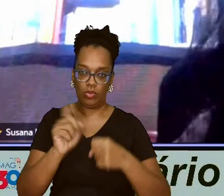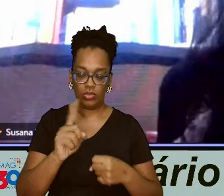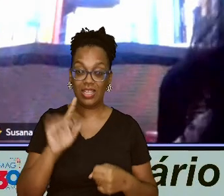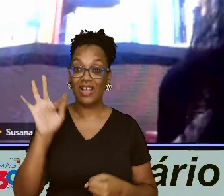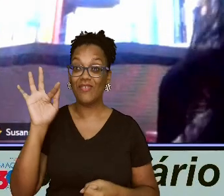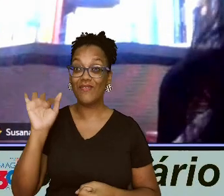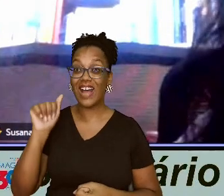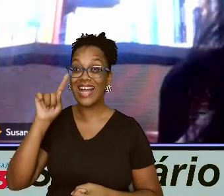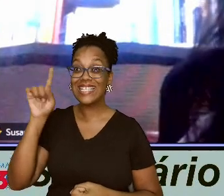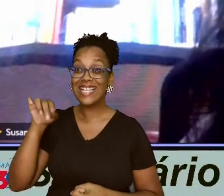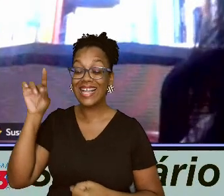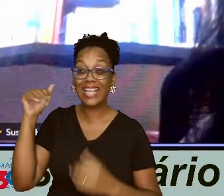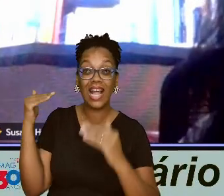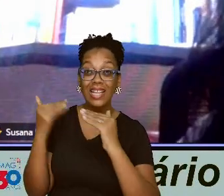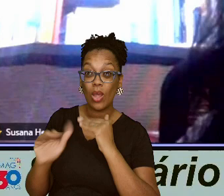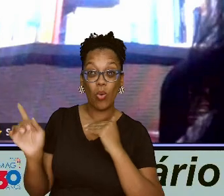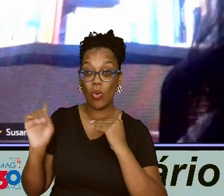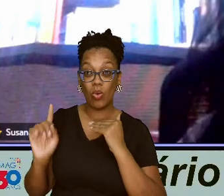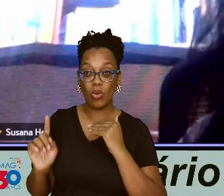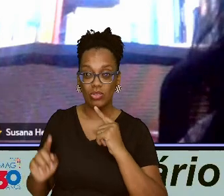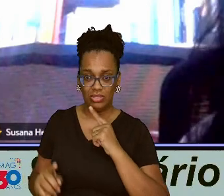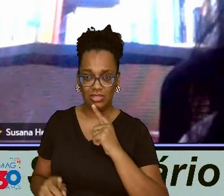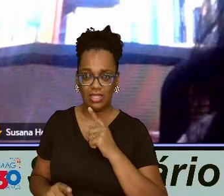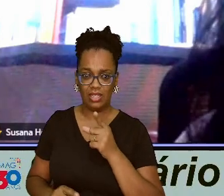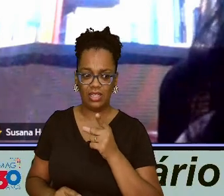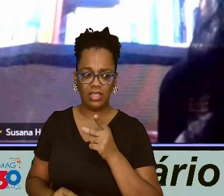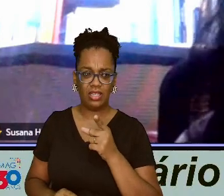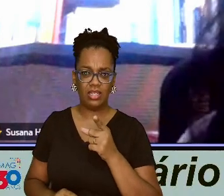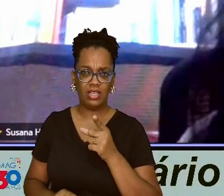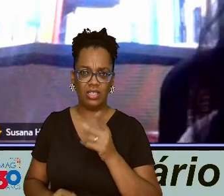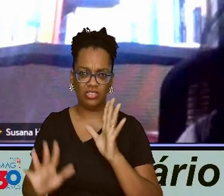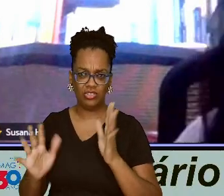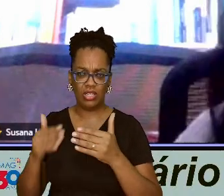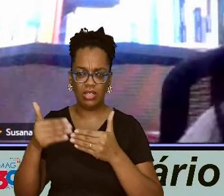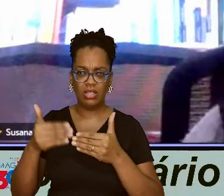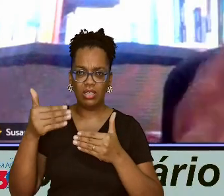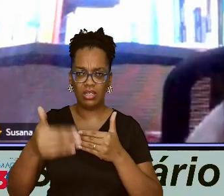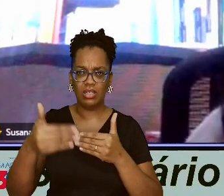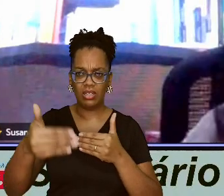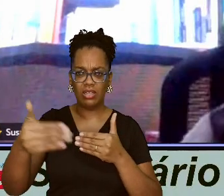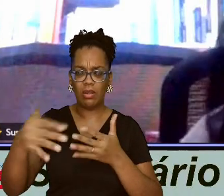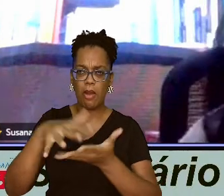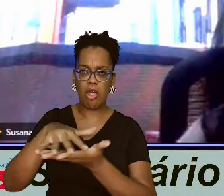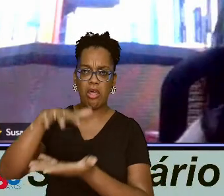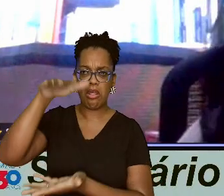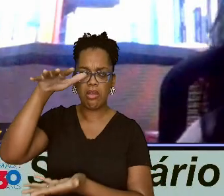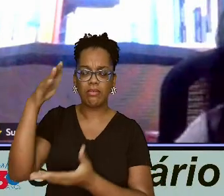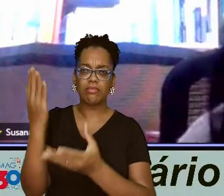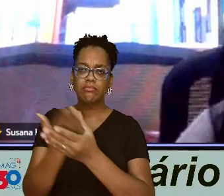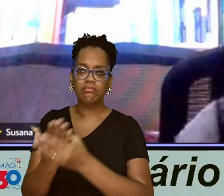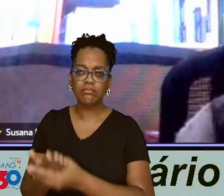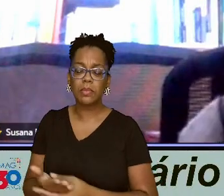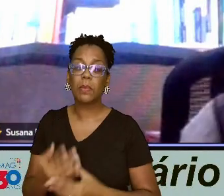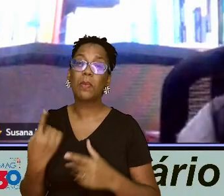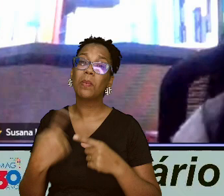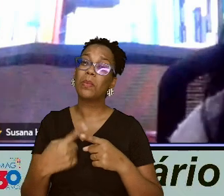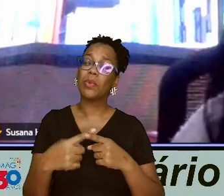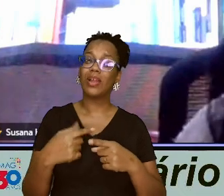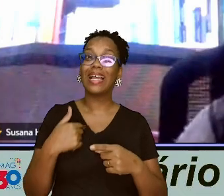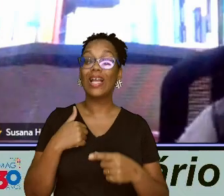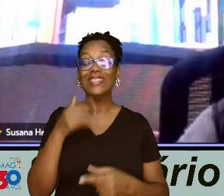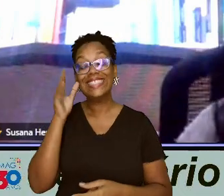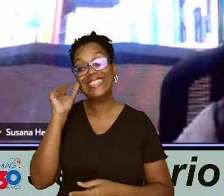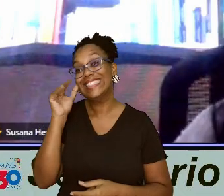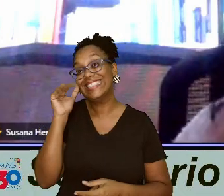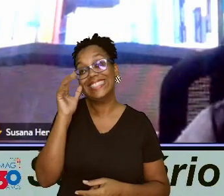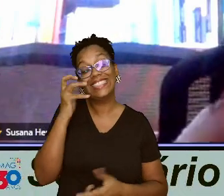não concordou? Isso foi frequente naquele montante? Porque eu estou muito curiosa